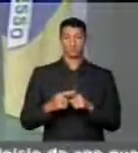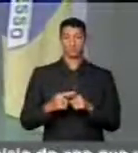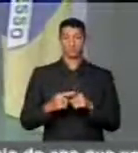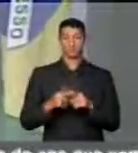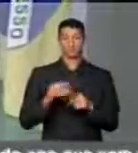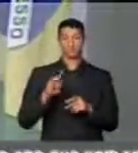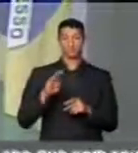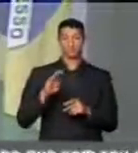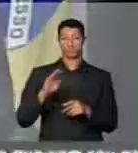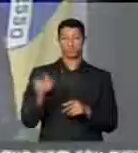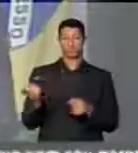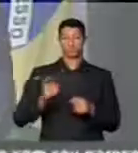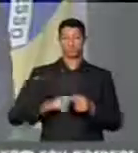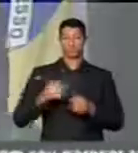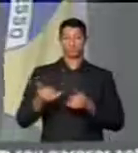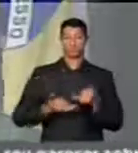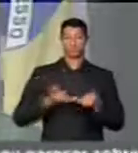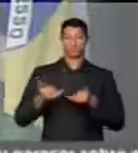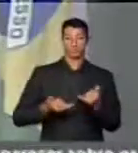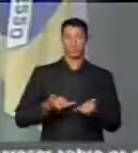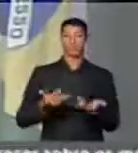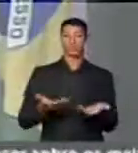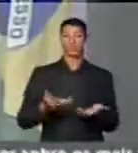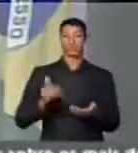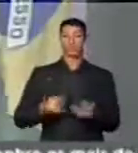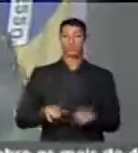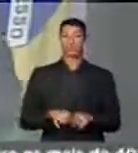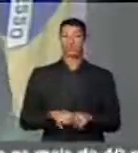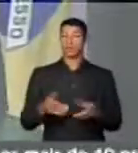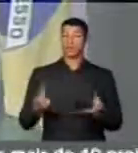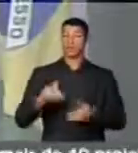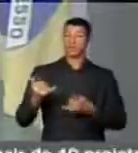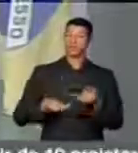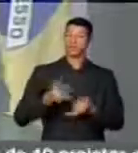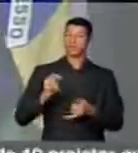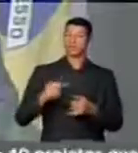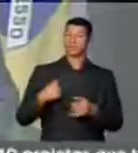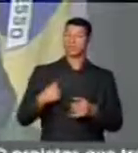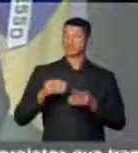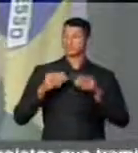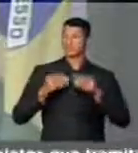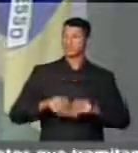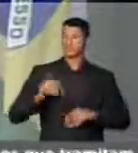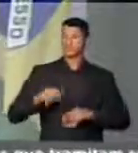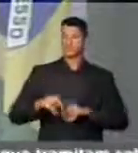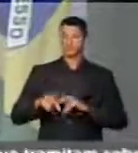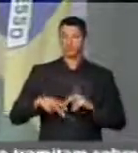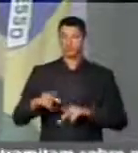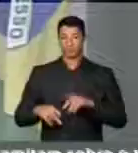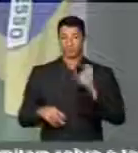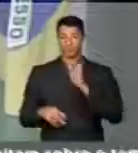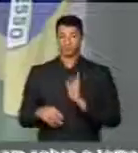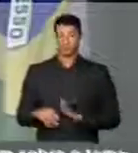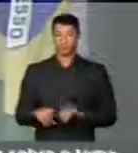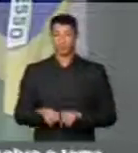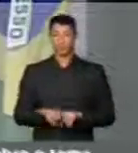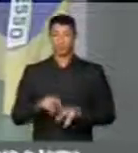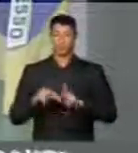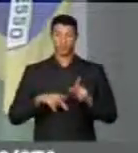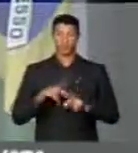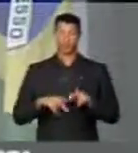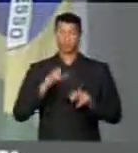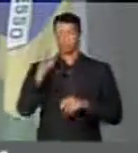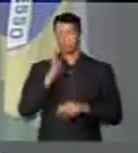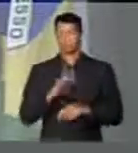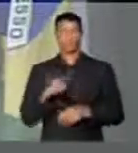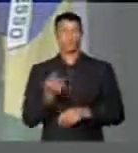game, né, de volta ao jogo. Ou seja, então nesse jogo quem está sendo prejudicado é a população brasileira, é o povo